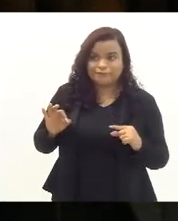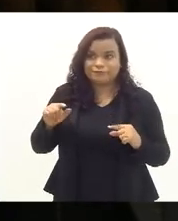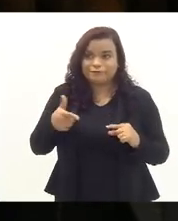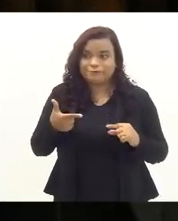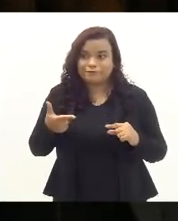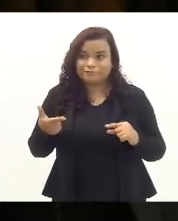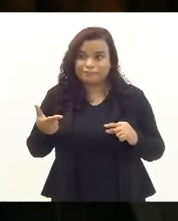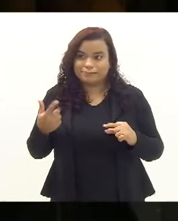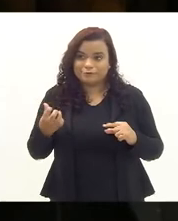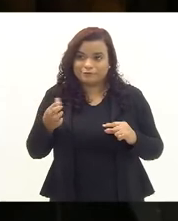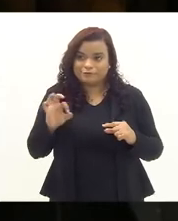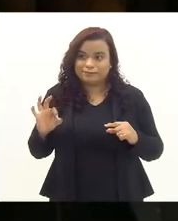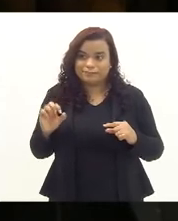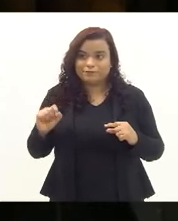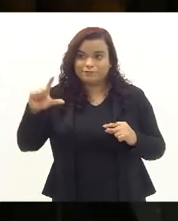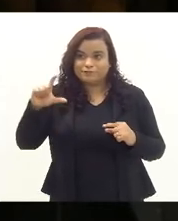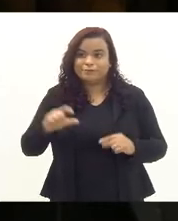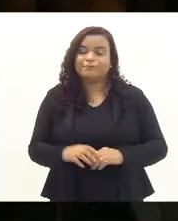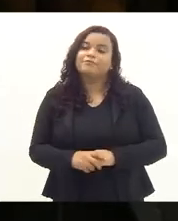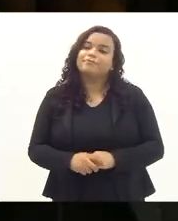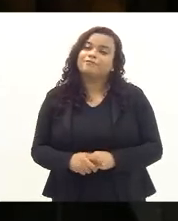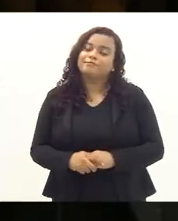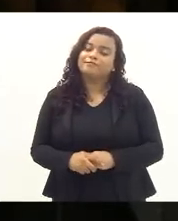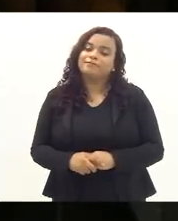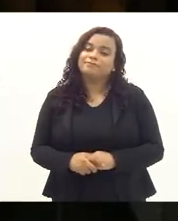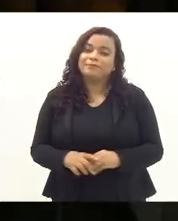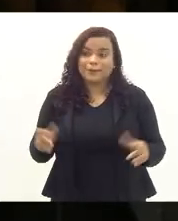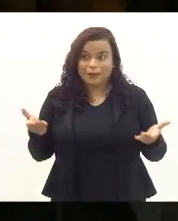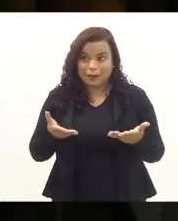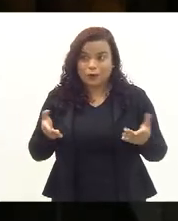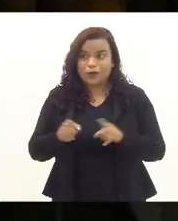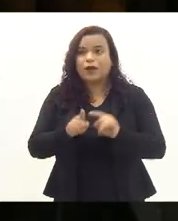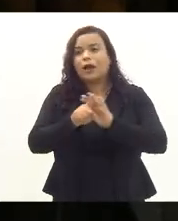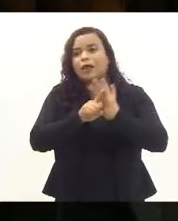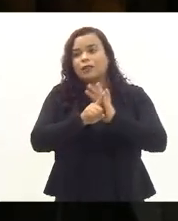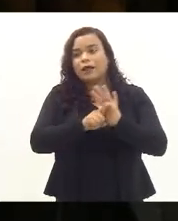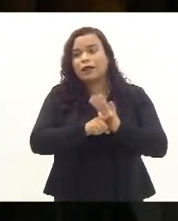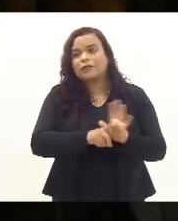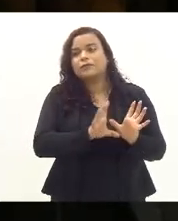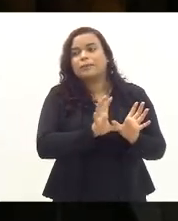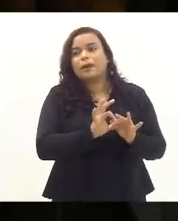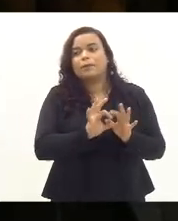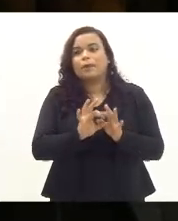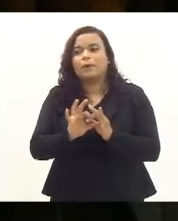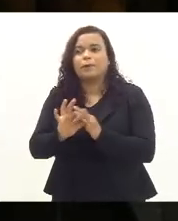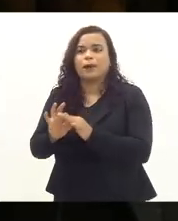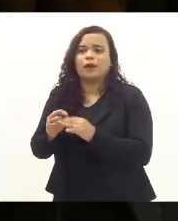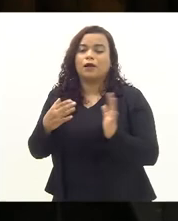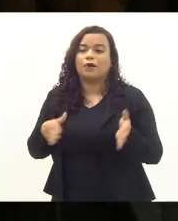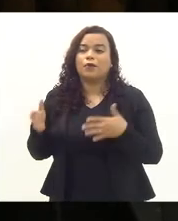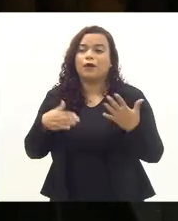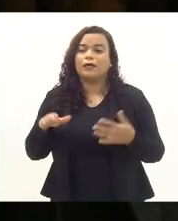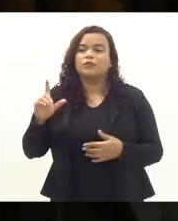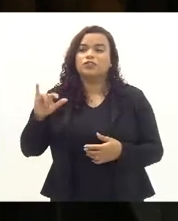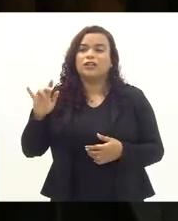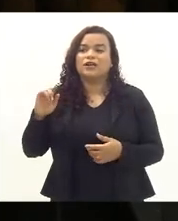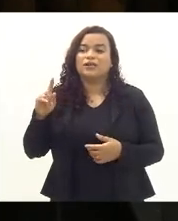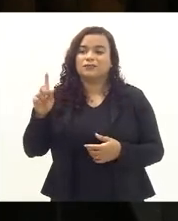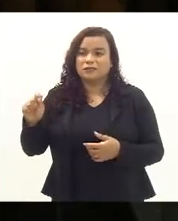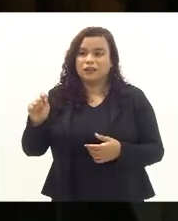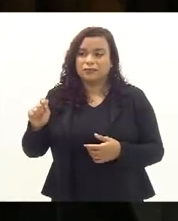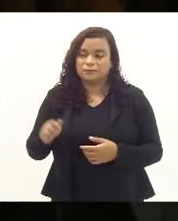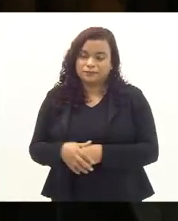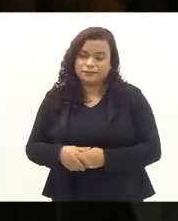E aí Oh e vamos agora para não estudar corrente receita corrente líquida